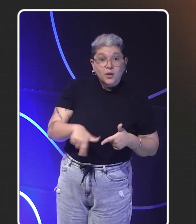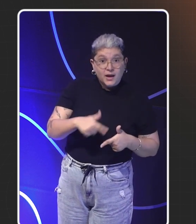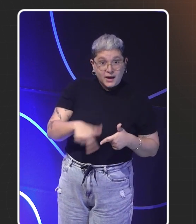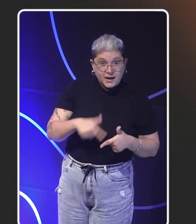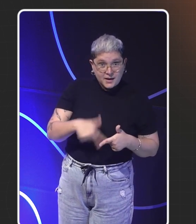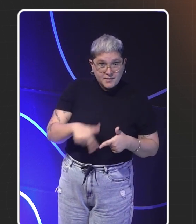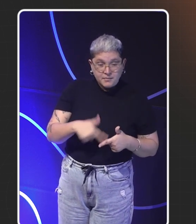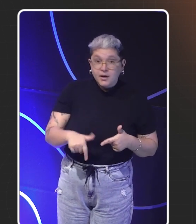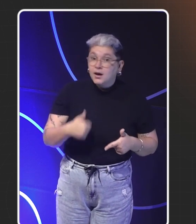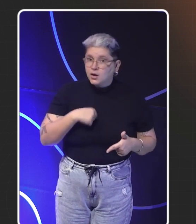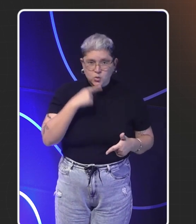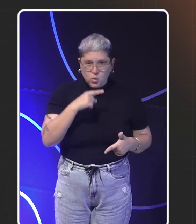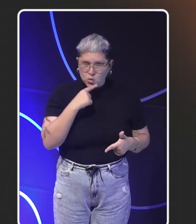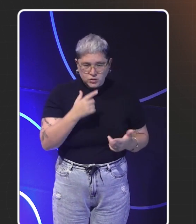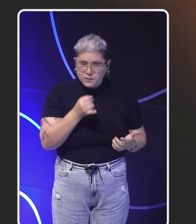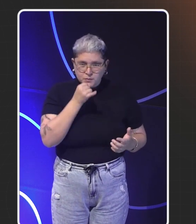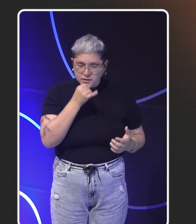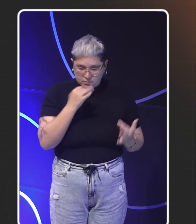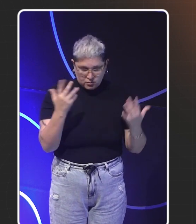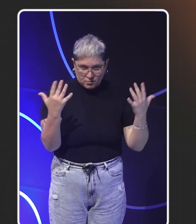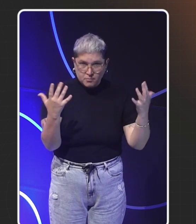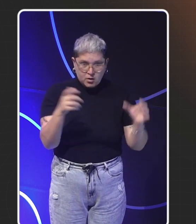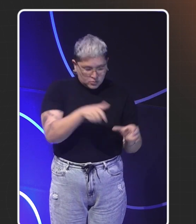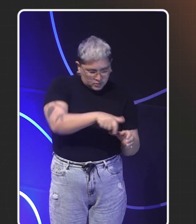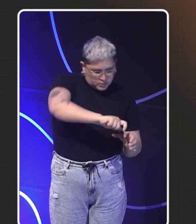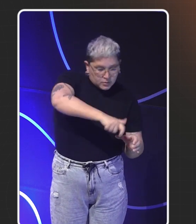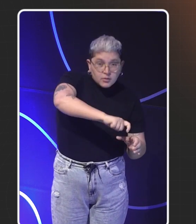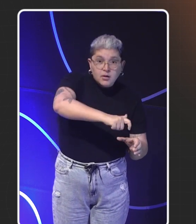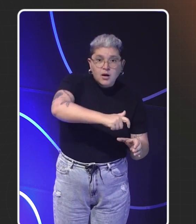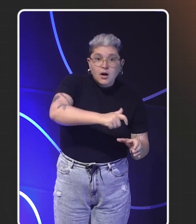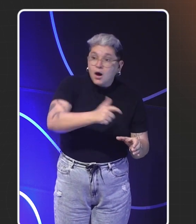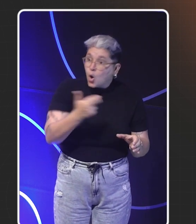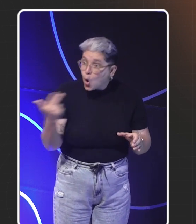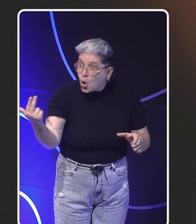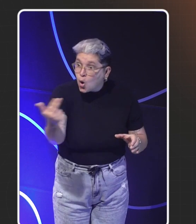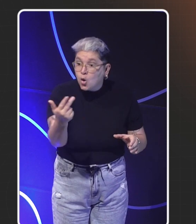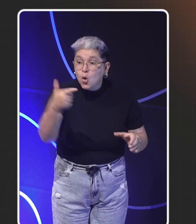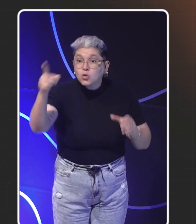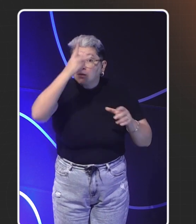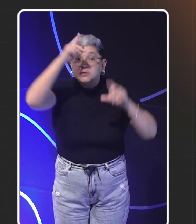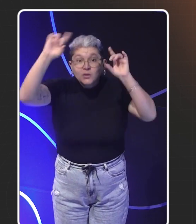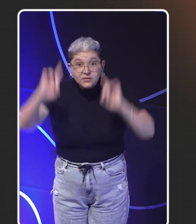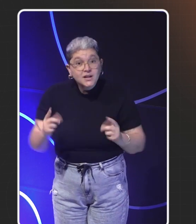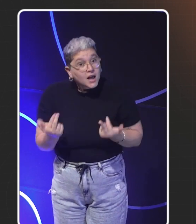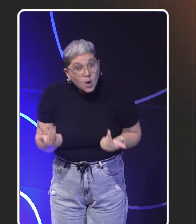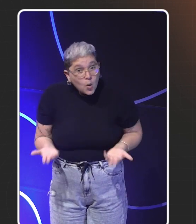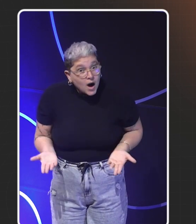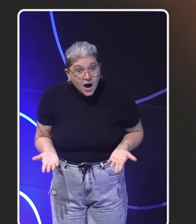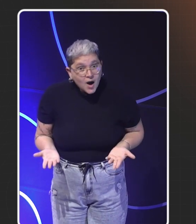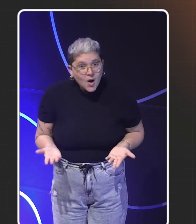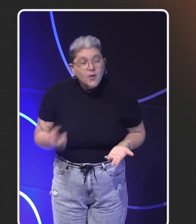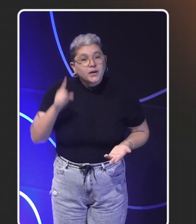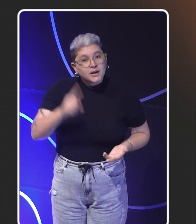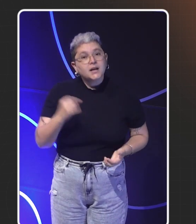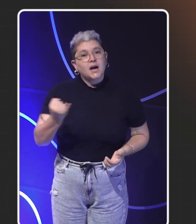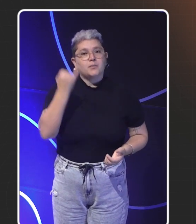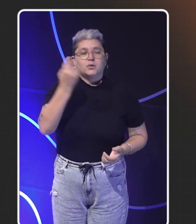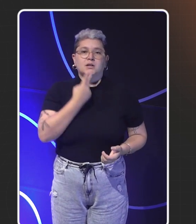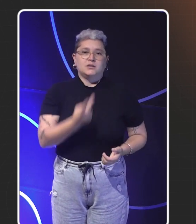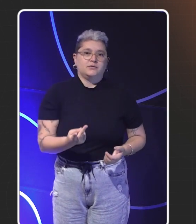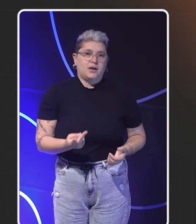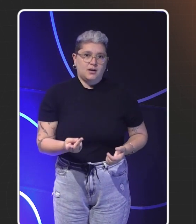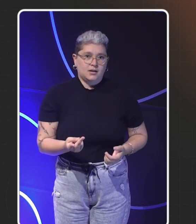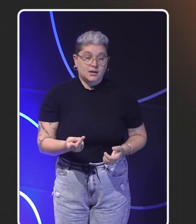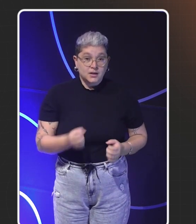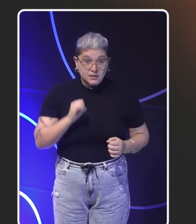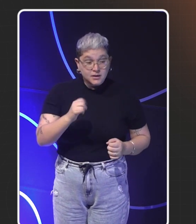não ter tanta coordenação motora, as pessoas sem deficiência também estavam passando por essa questão. E é muito importante a gente sair desse estigma, né, de achar que